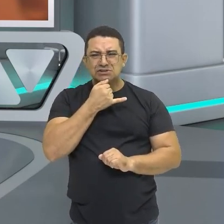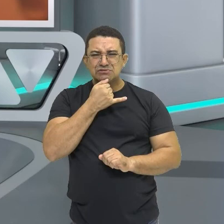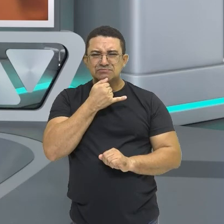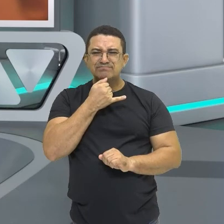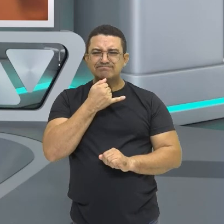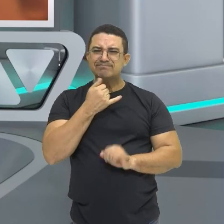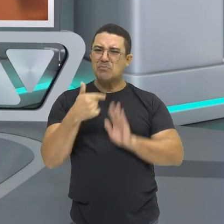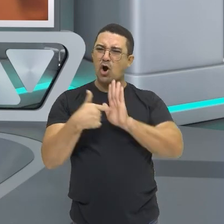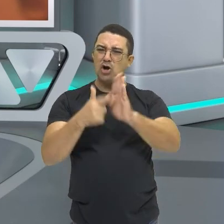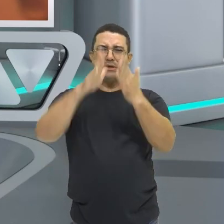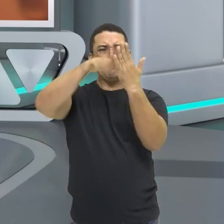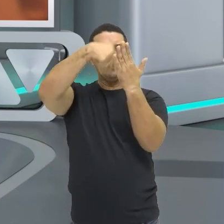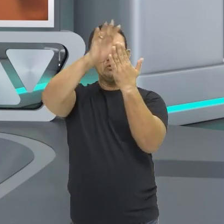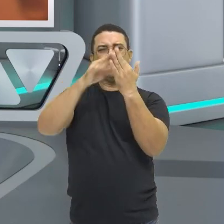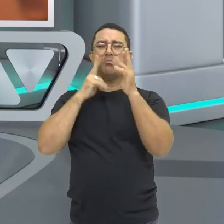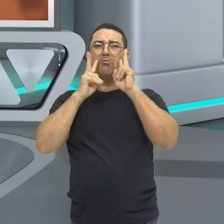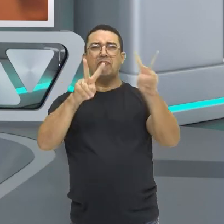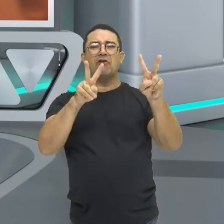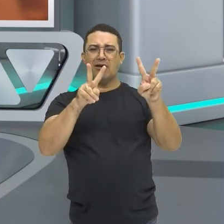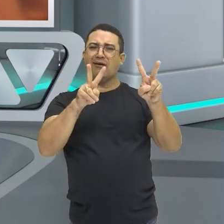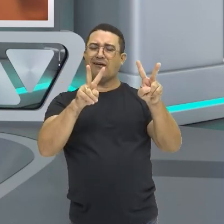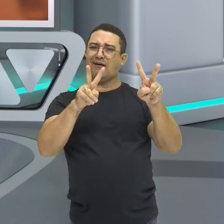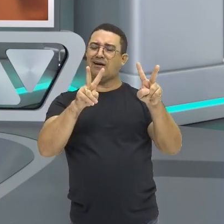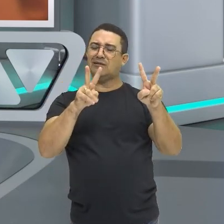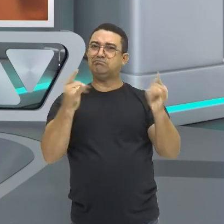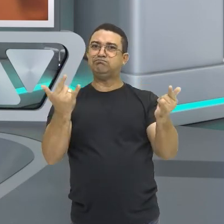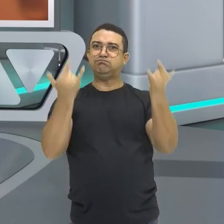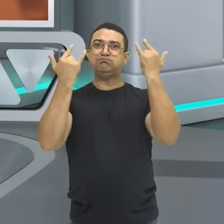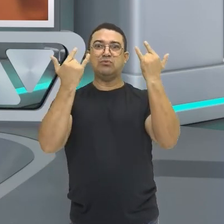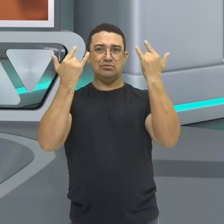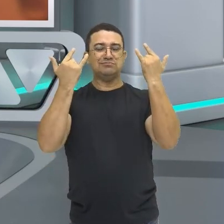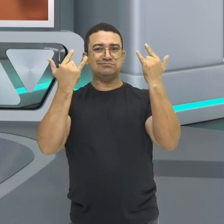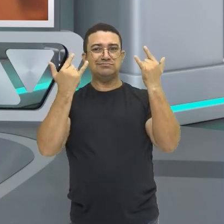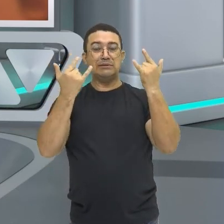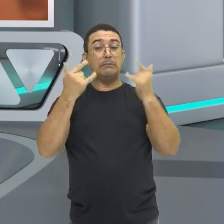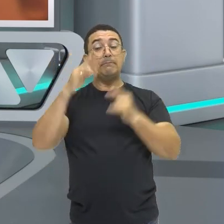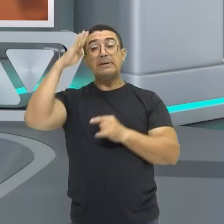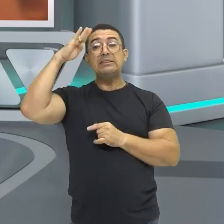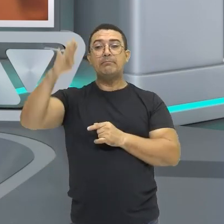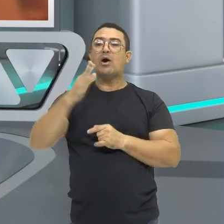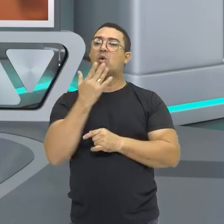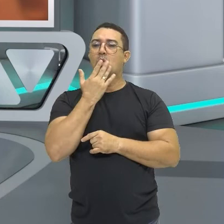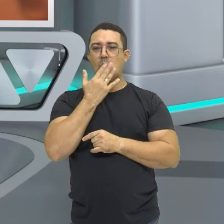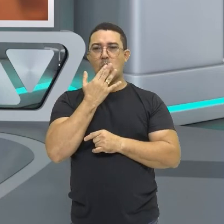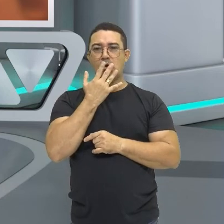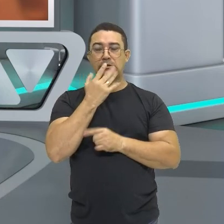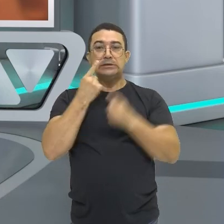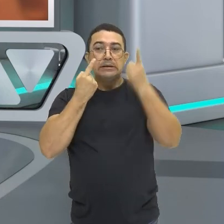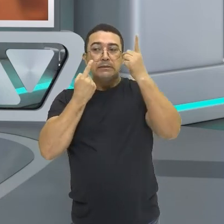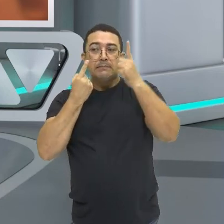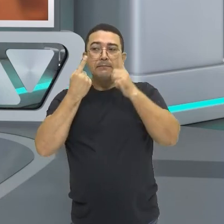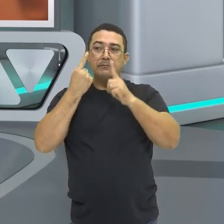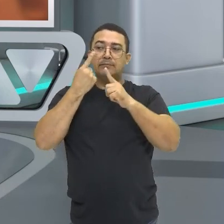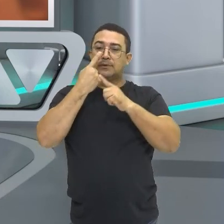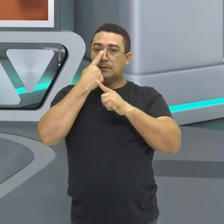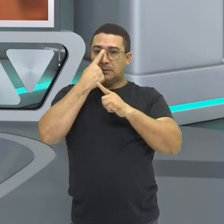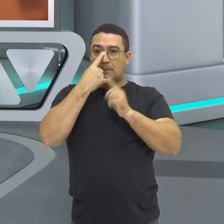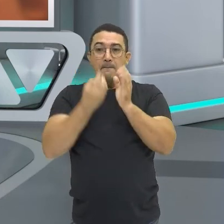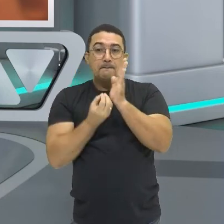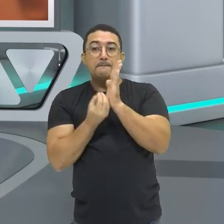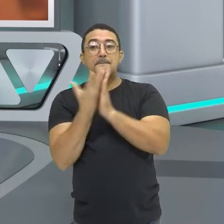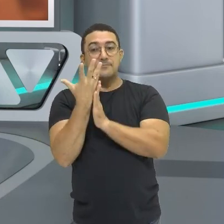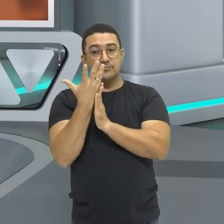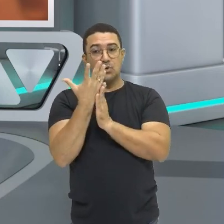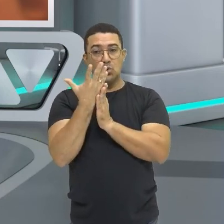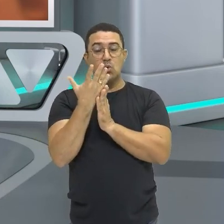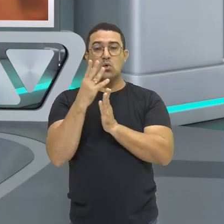essas obras, principalmente as cores. Então não esqueça, a questão do impressionismo, ele vai trabalhar com o quê? Com o psíquico,